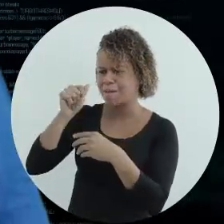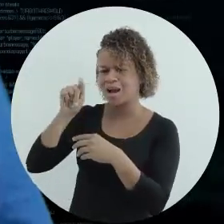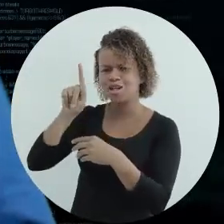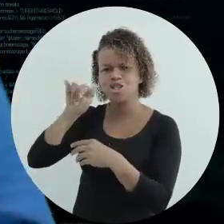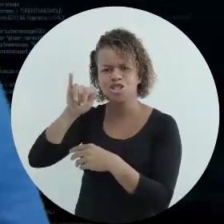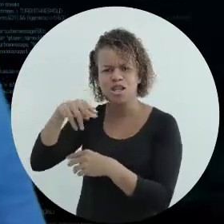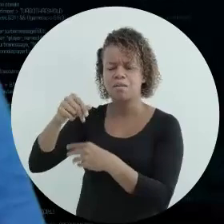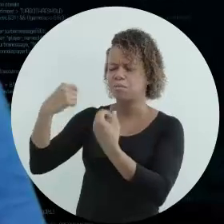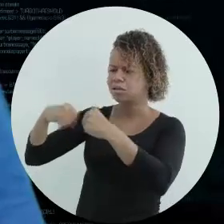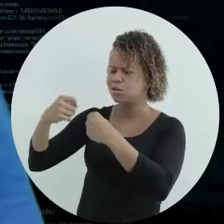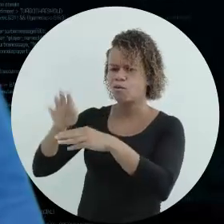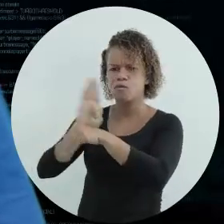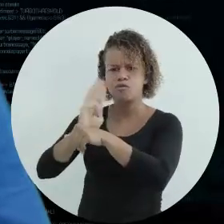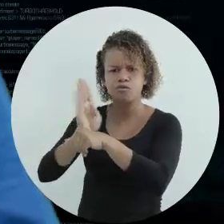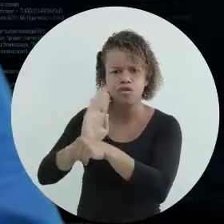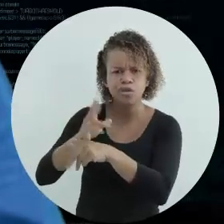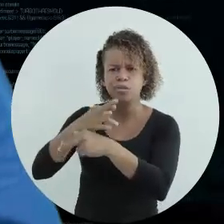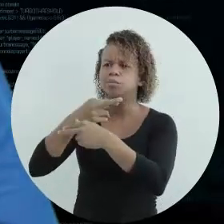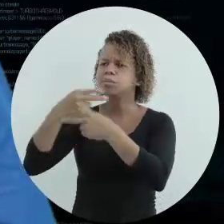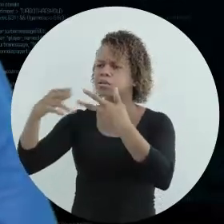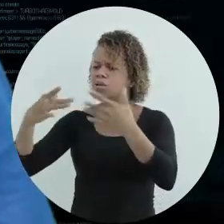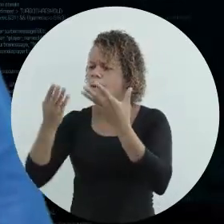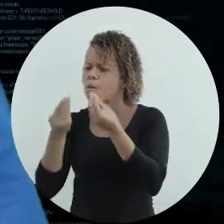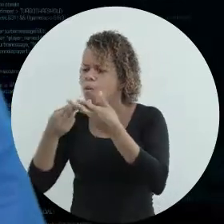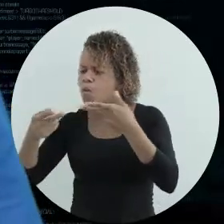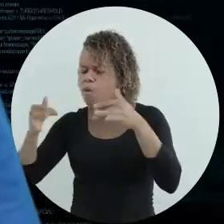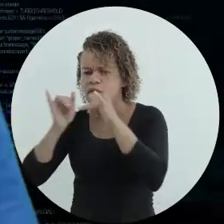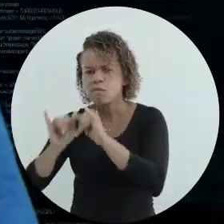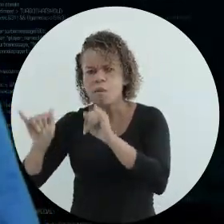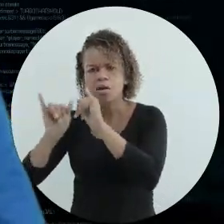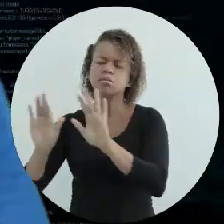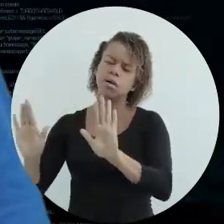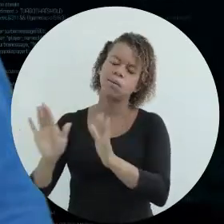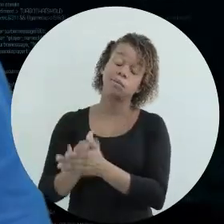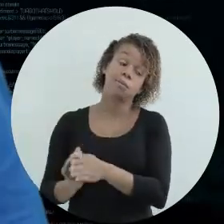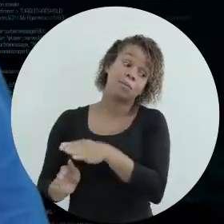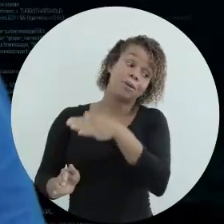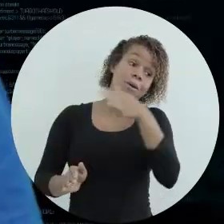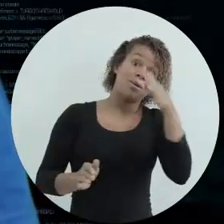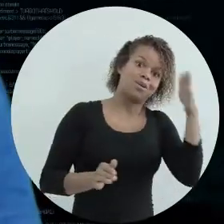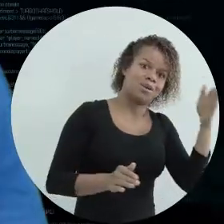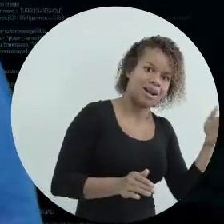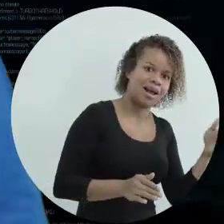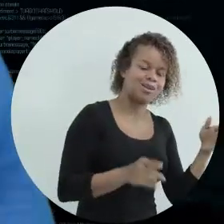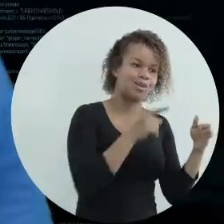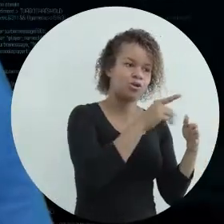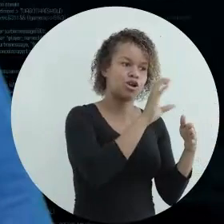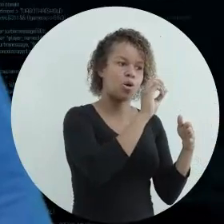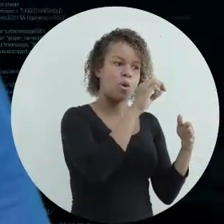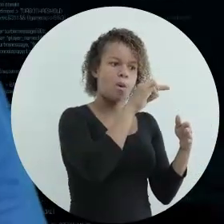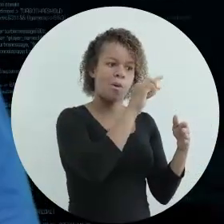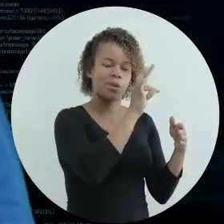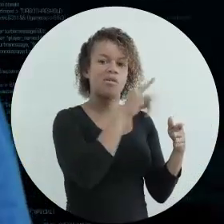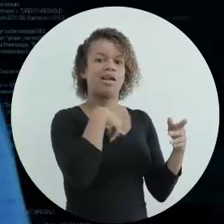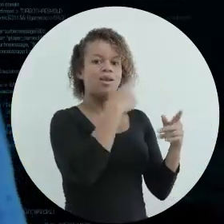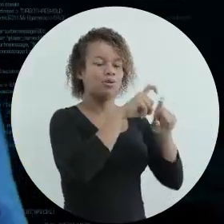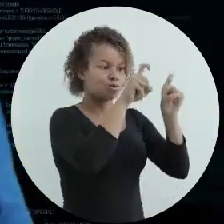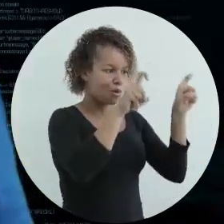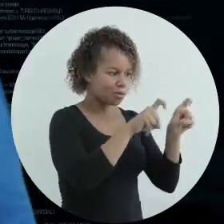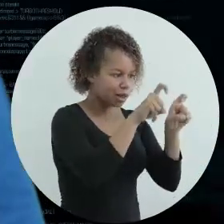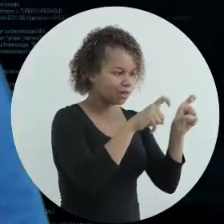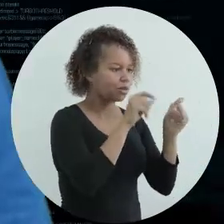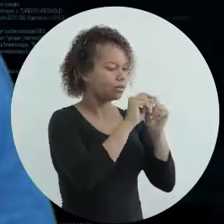de alguma informação. Do outro lado, na outra ponta, vai ter um computador, que esse computador tem um programa, que a